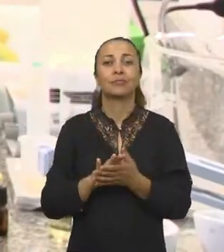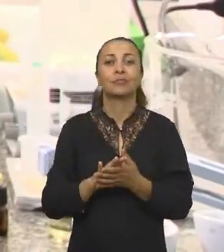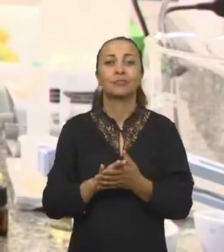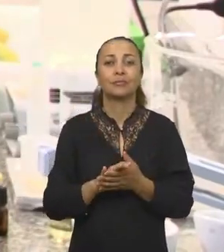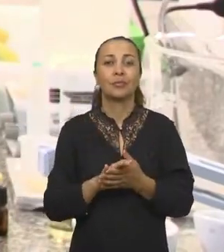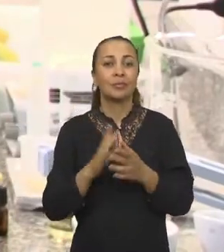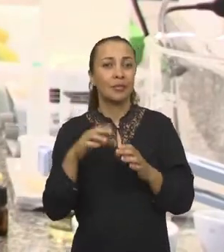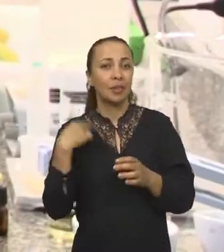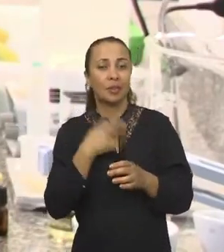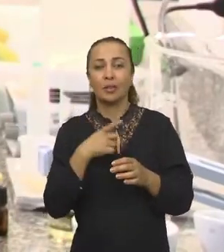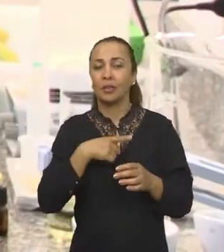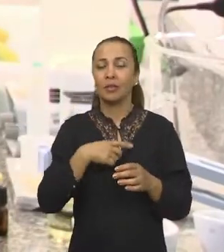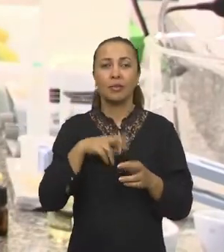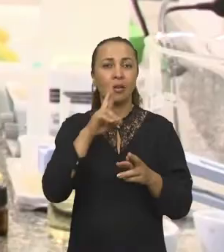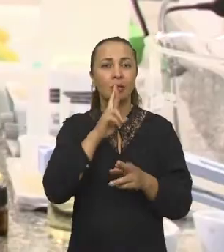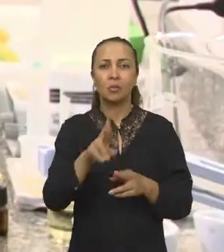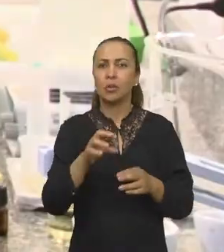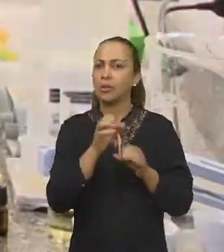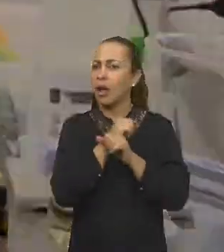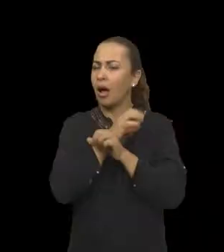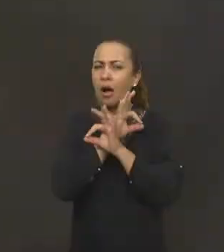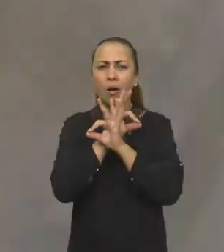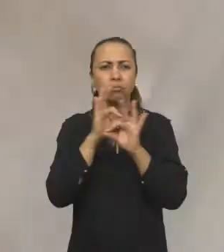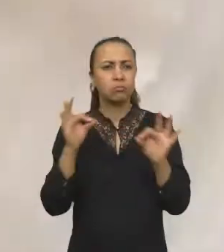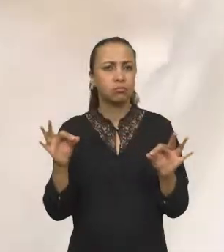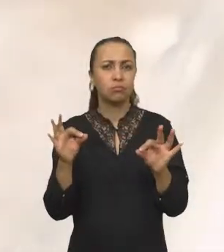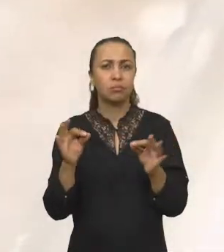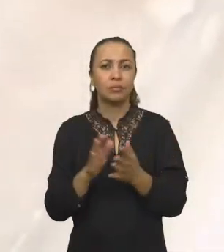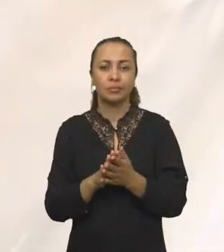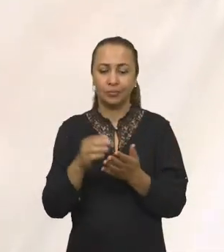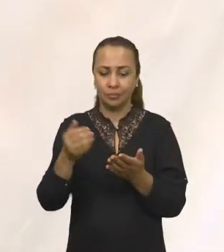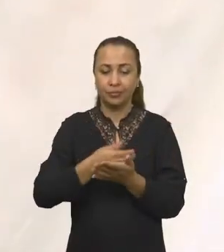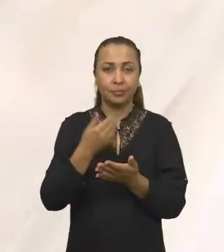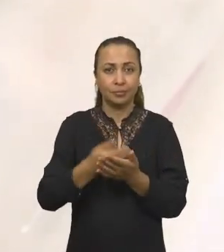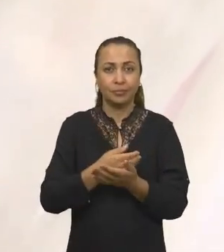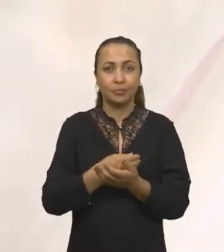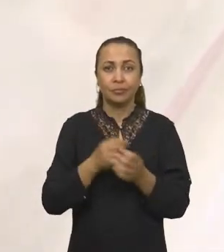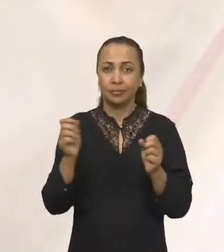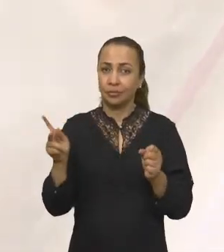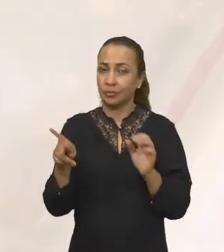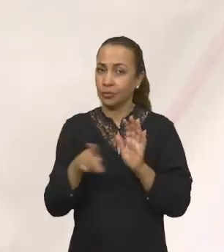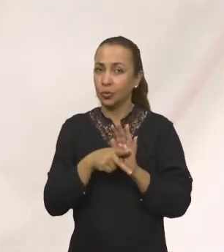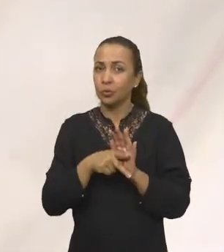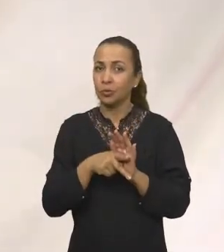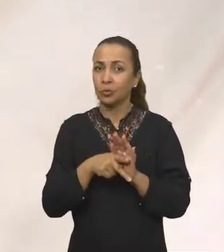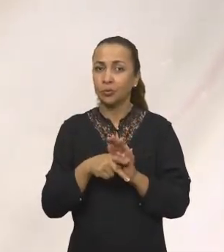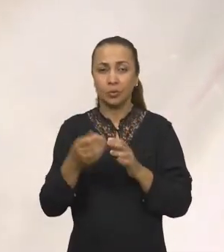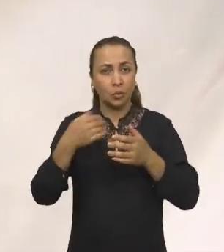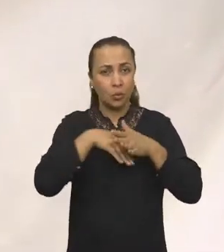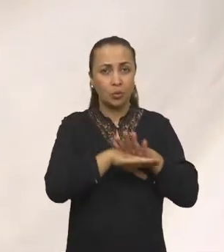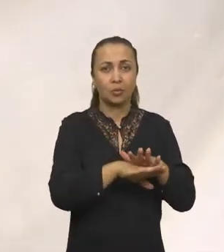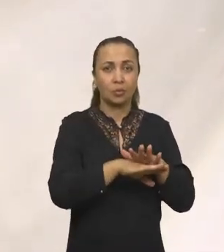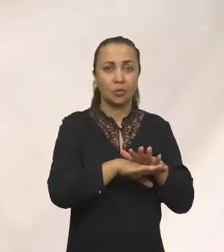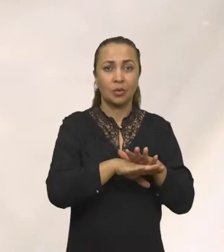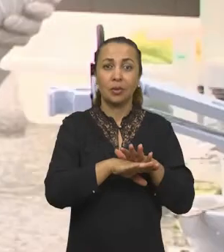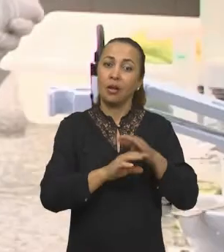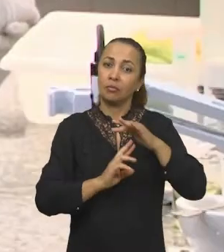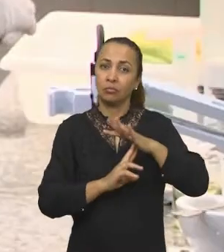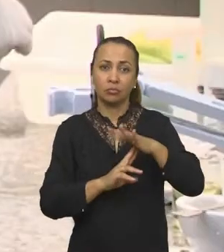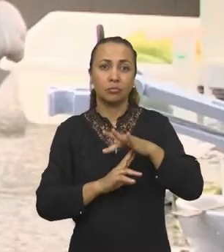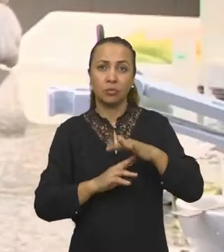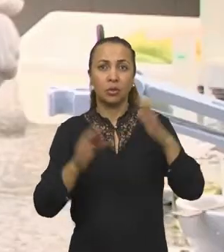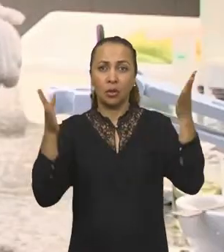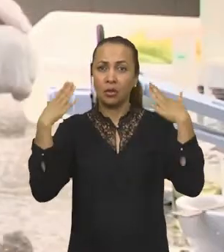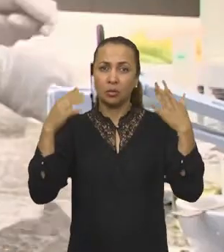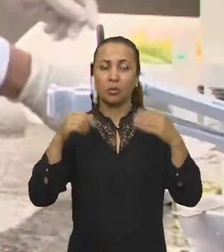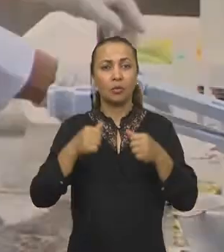daí e obtivemos um resultado muito positivo. O mamão em si, né, ele sendo armazenado à temperatura ambiente, ele dura em